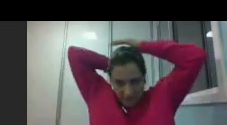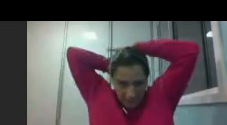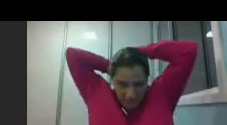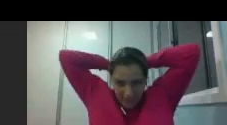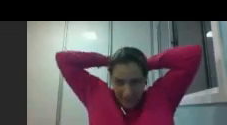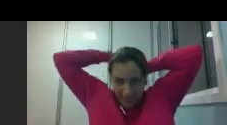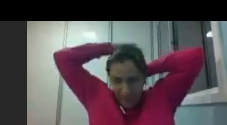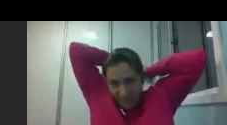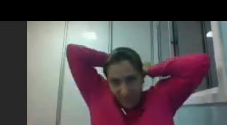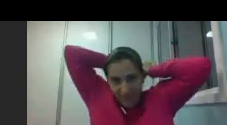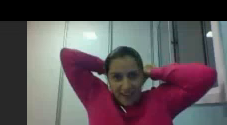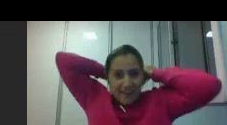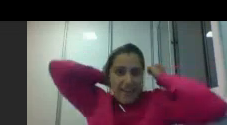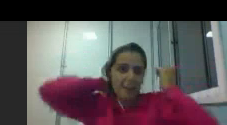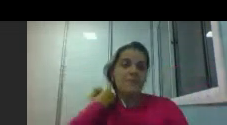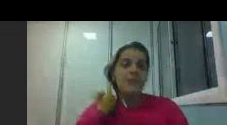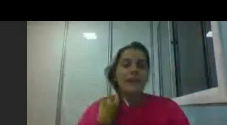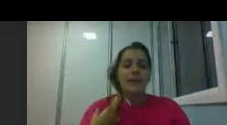Desculpa.